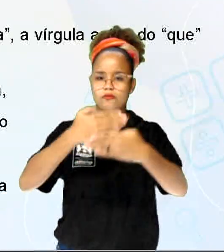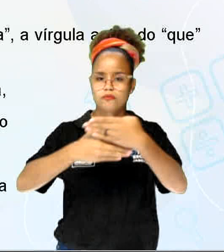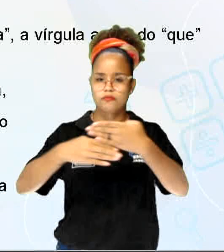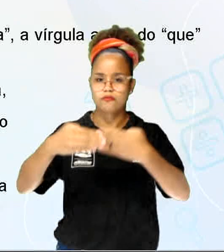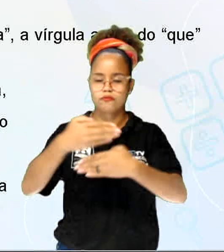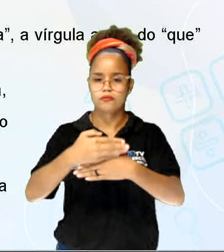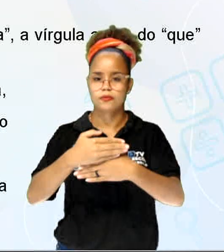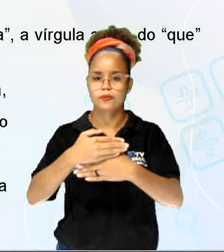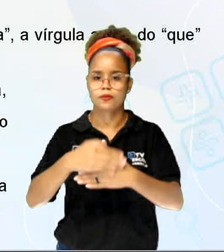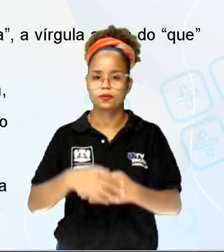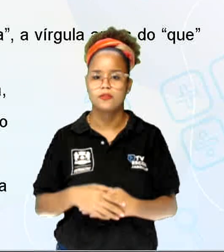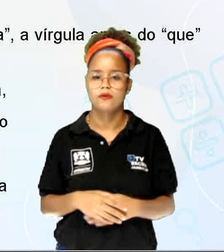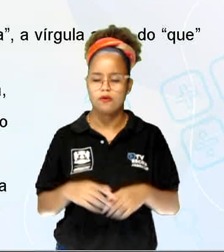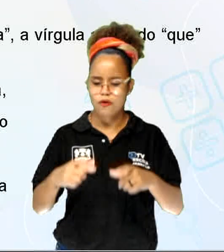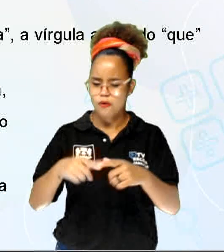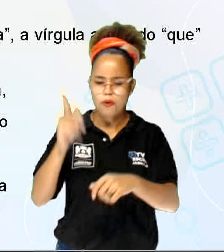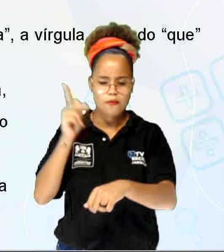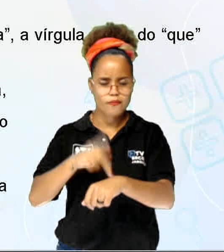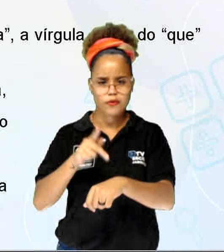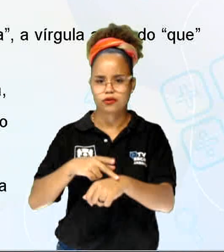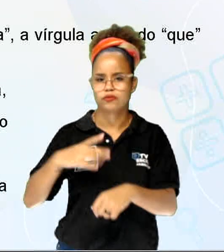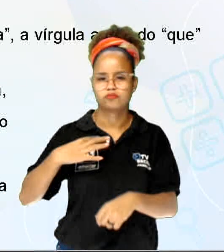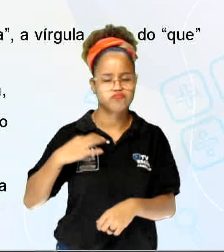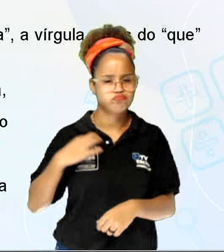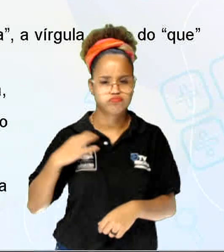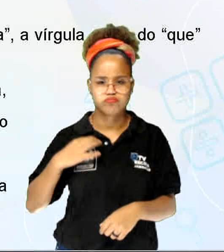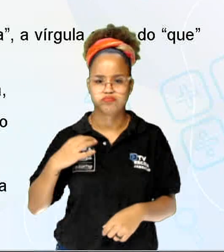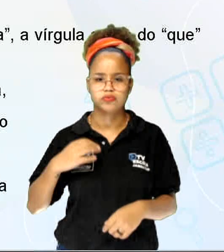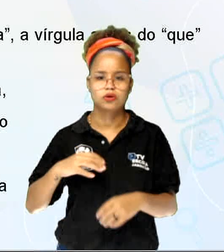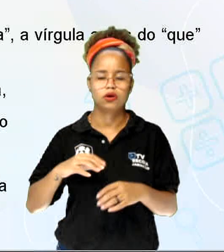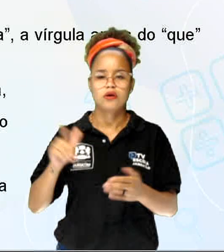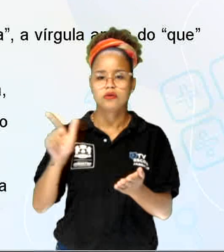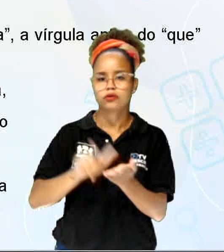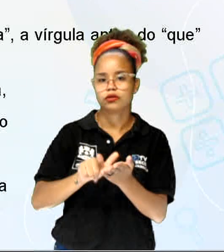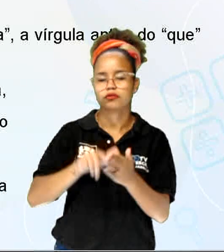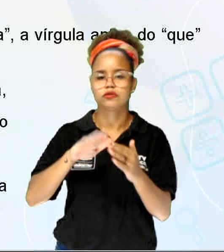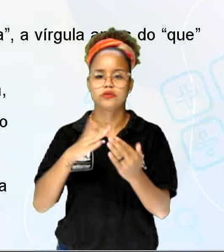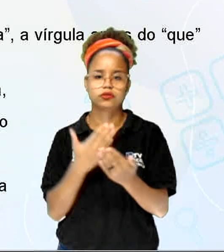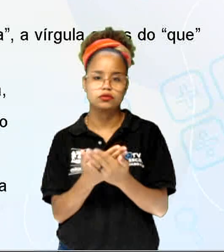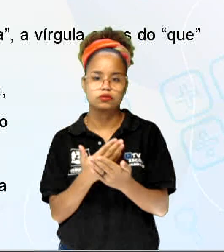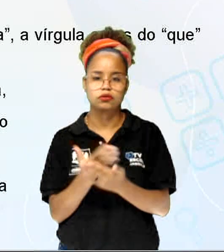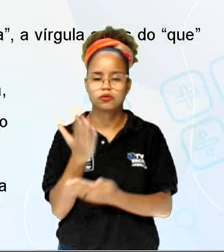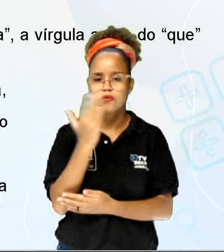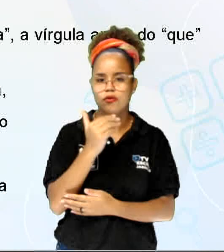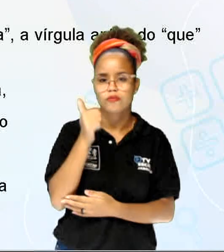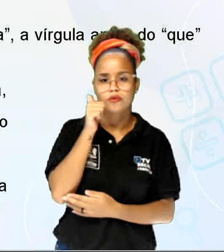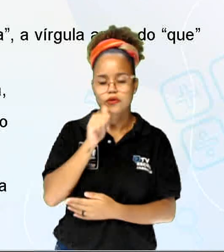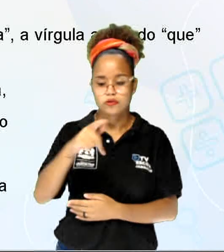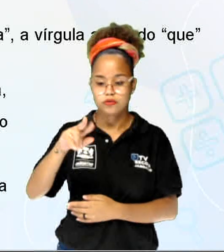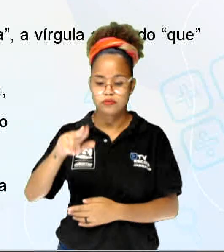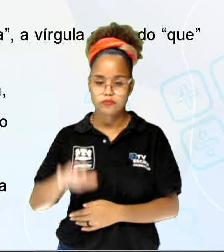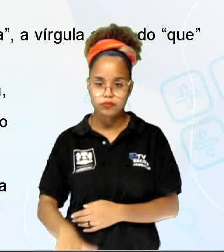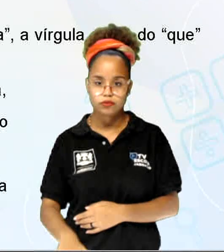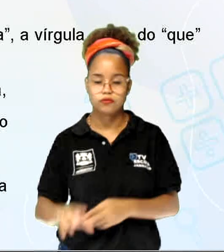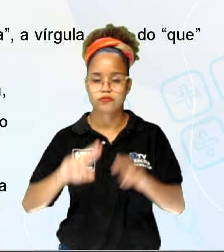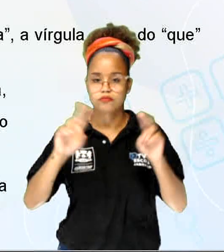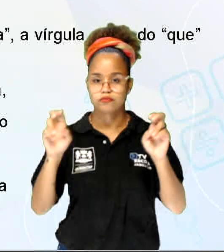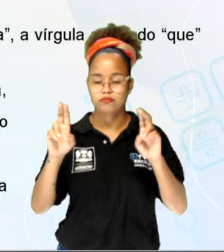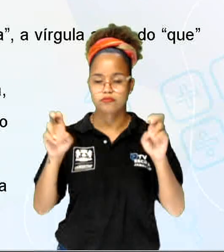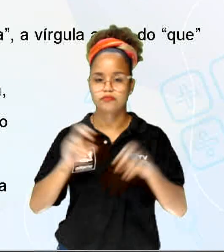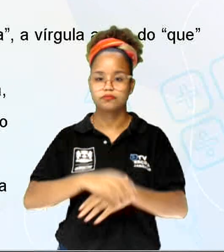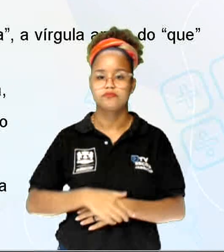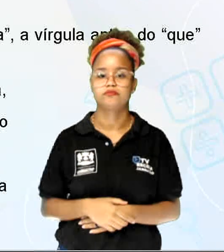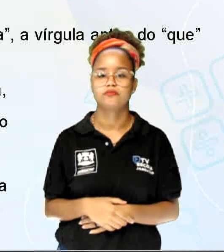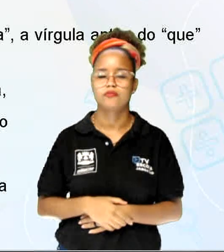tijolos, paralelepípedos, camisas emboladas, os livros da escola, a merendeira do seu irmão menor, fecha aspas.